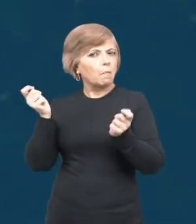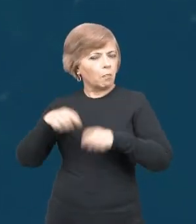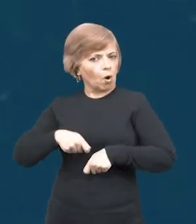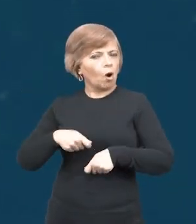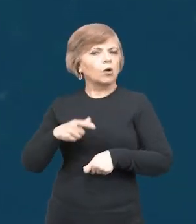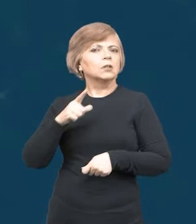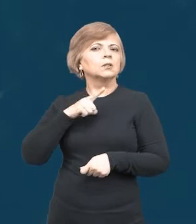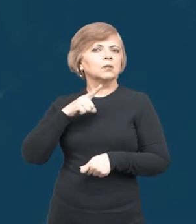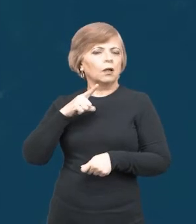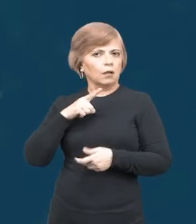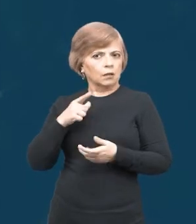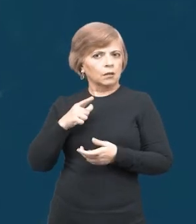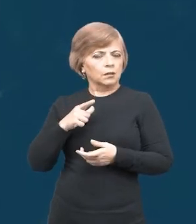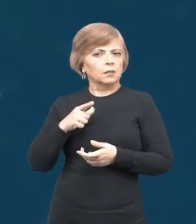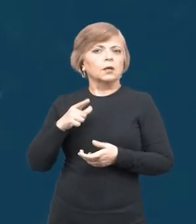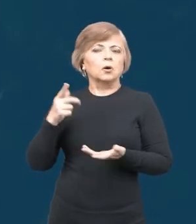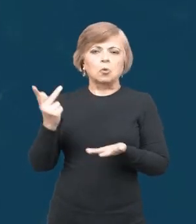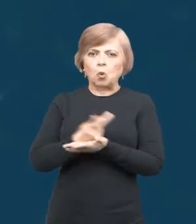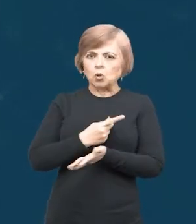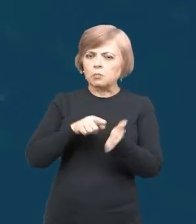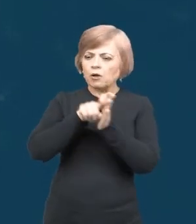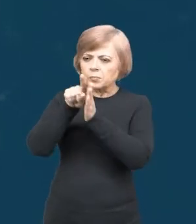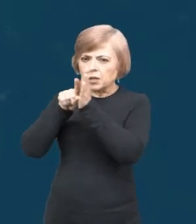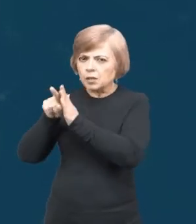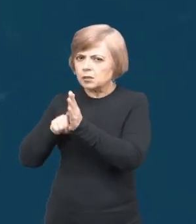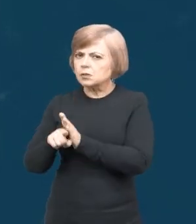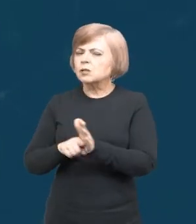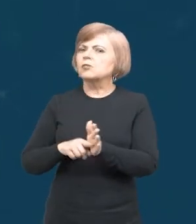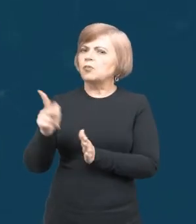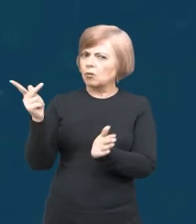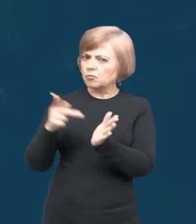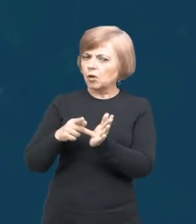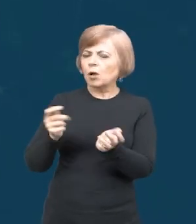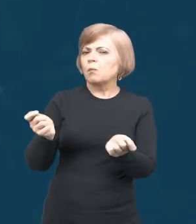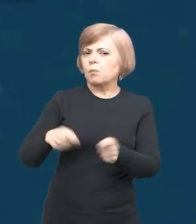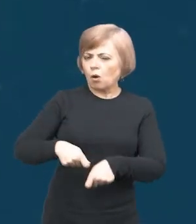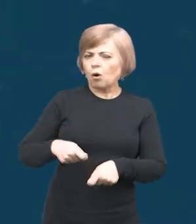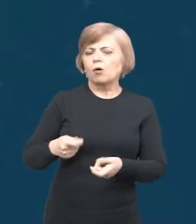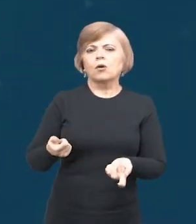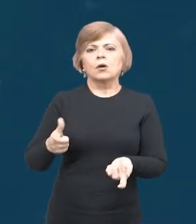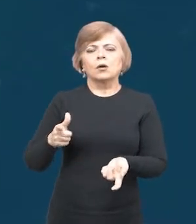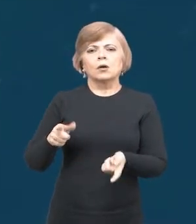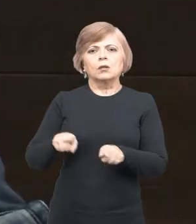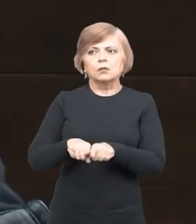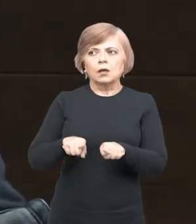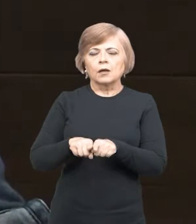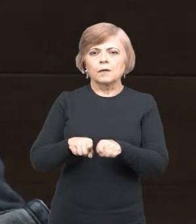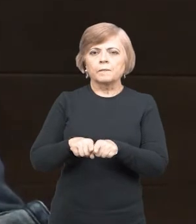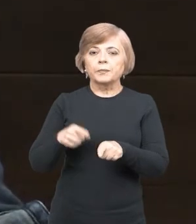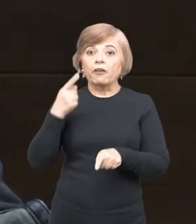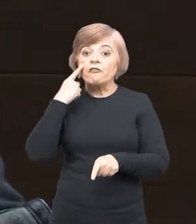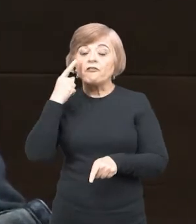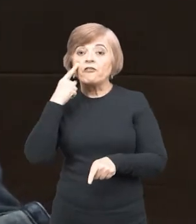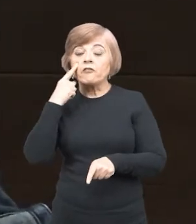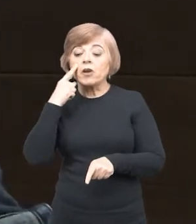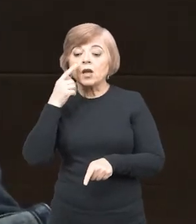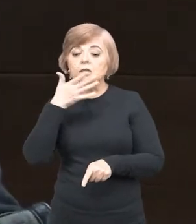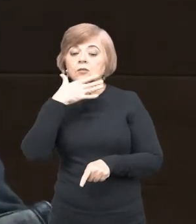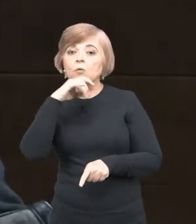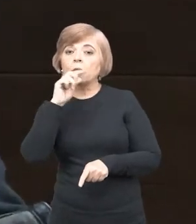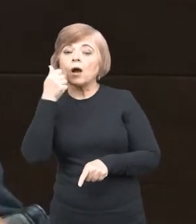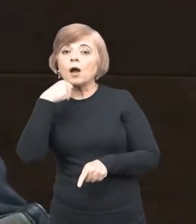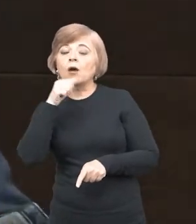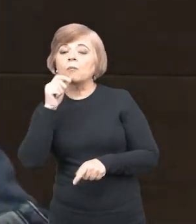pode realizar mais variados tipos de diligências, tais como verificar se a criança, se os pais